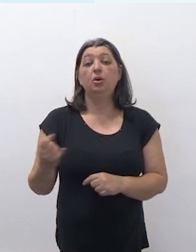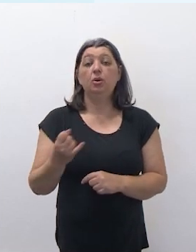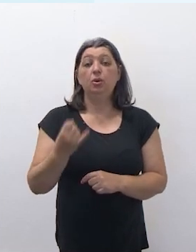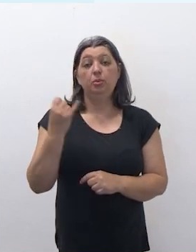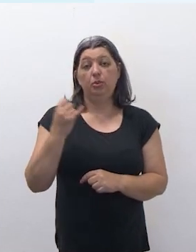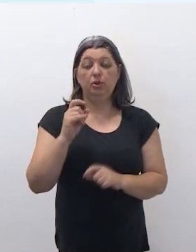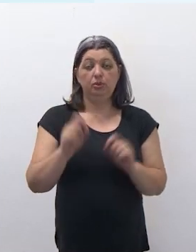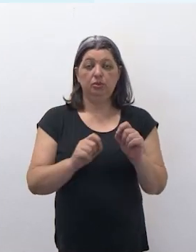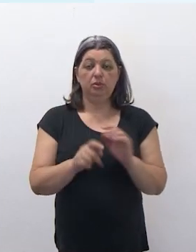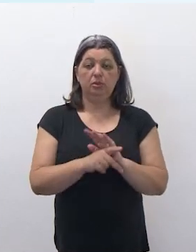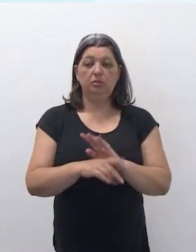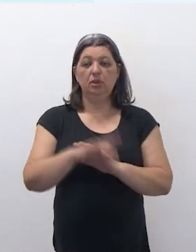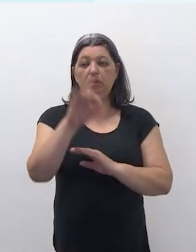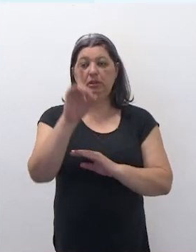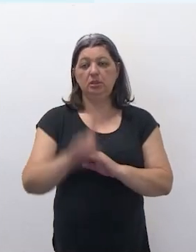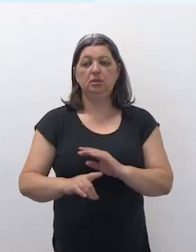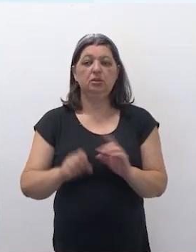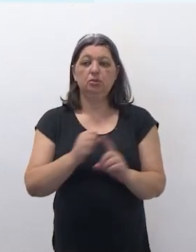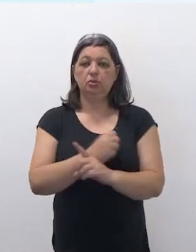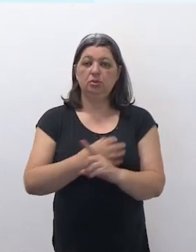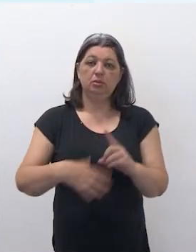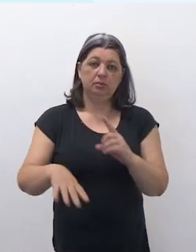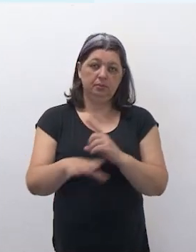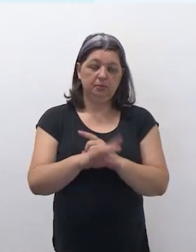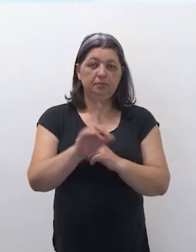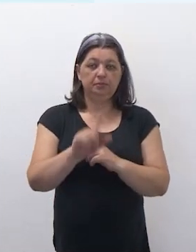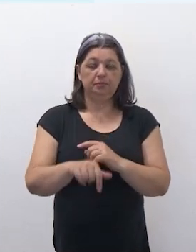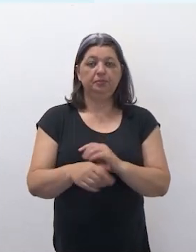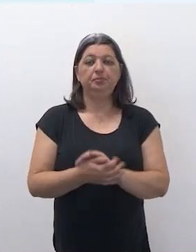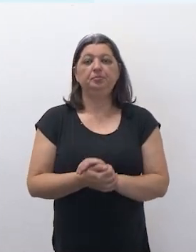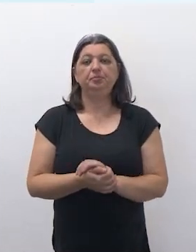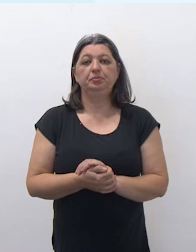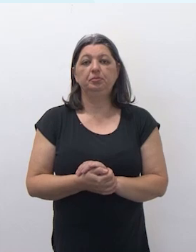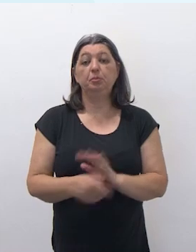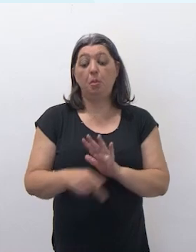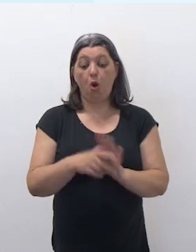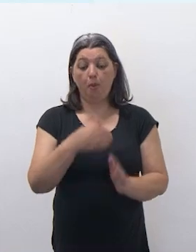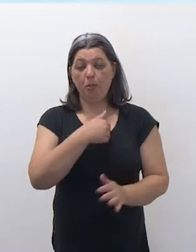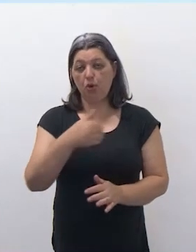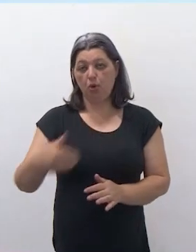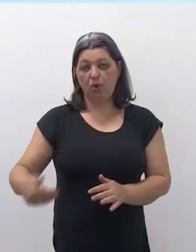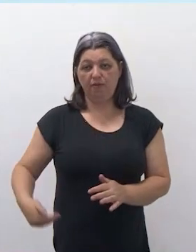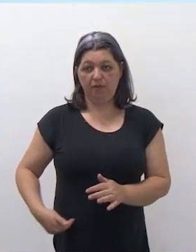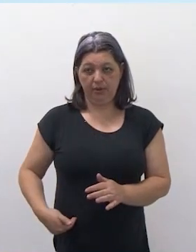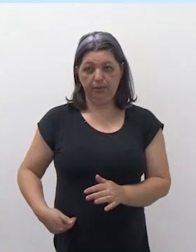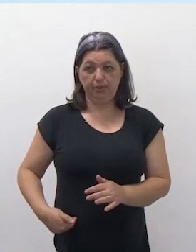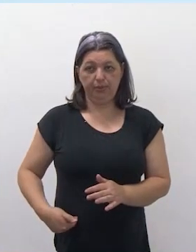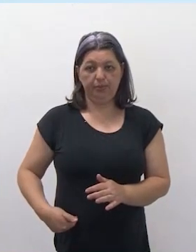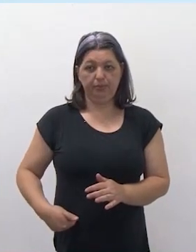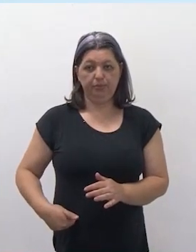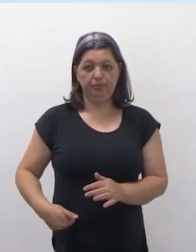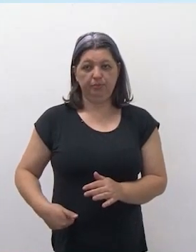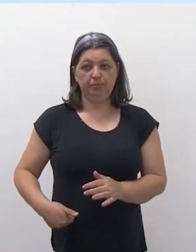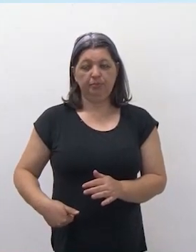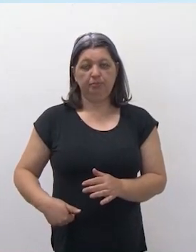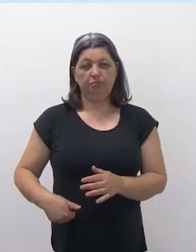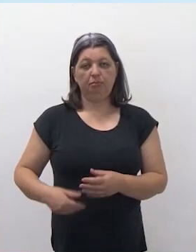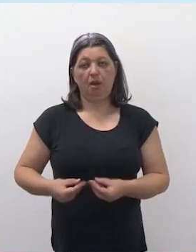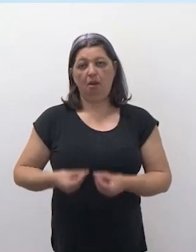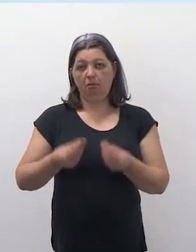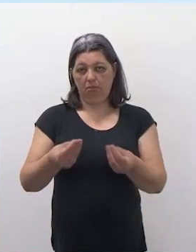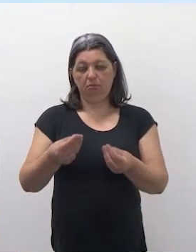gente fala de direito social, a gente fala muito dos direitos que o Estado proporciona para a sua população, né?